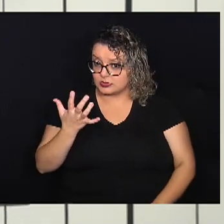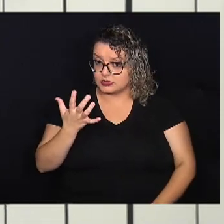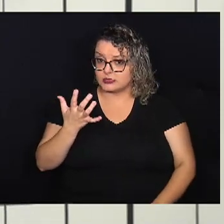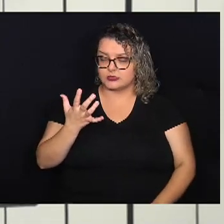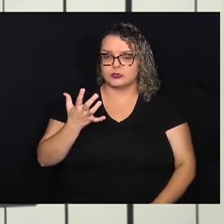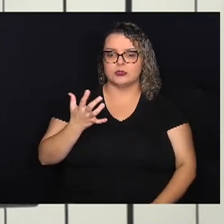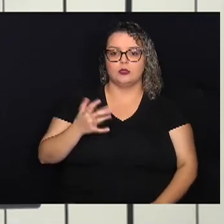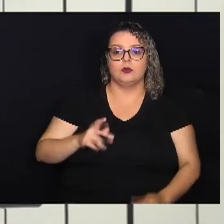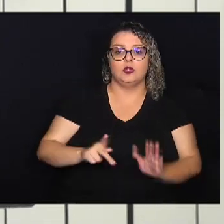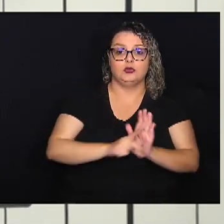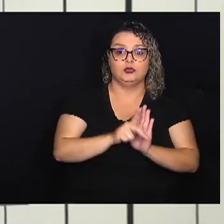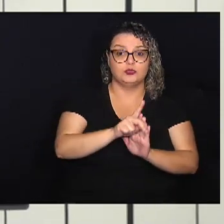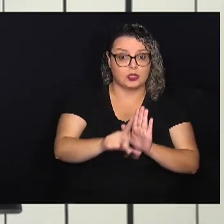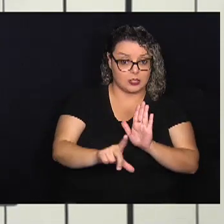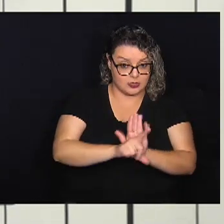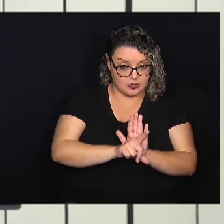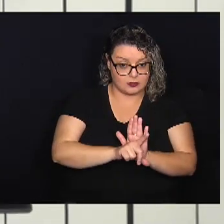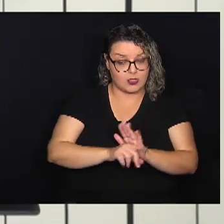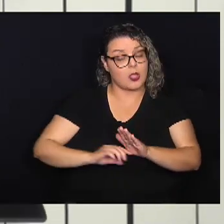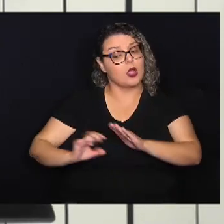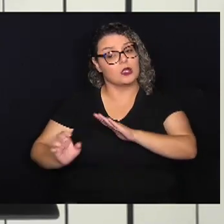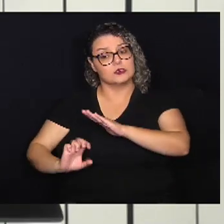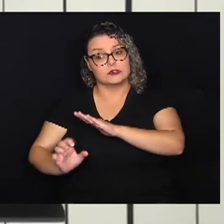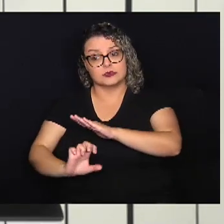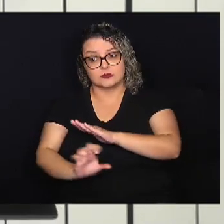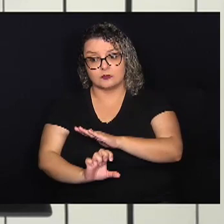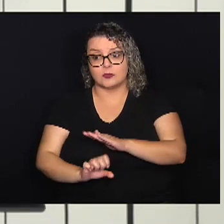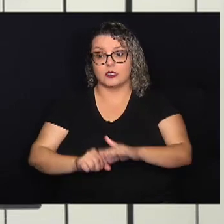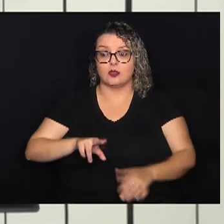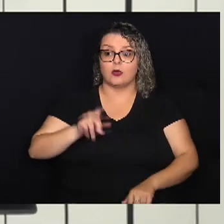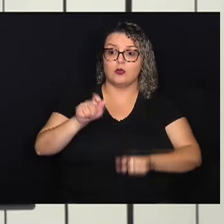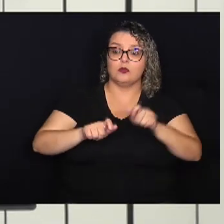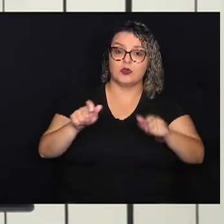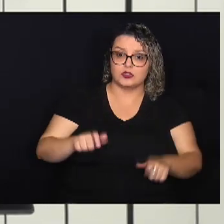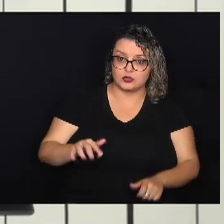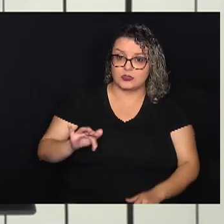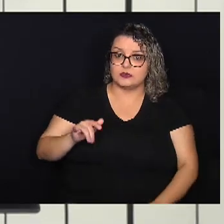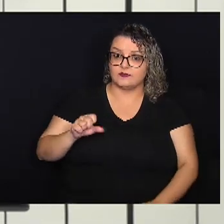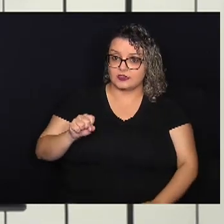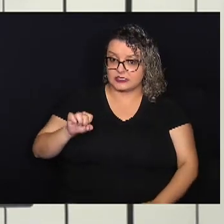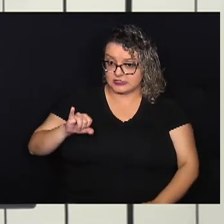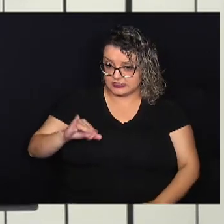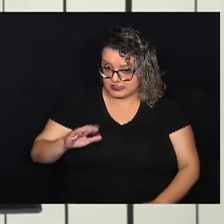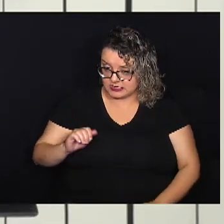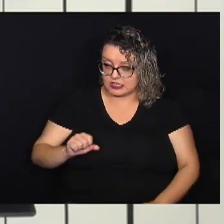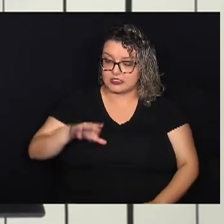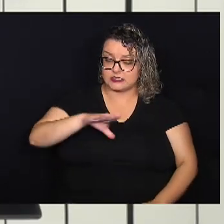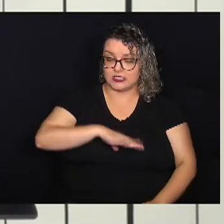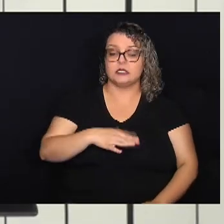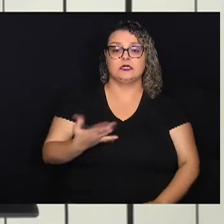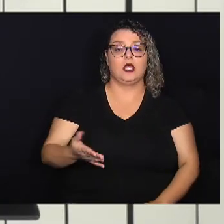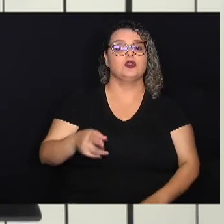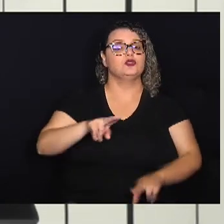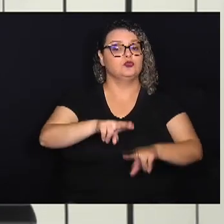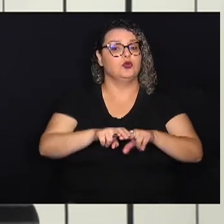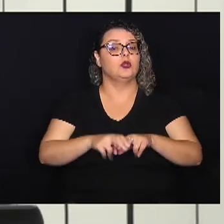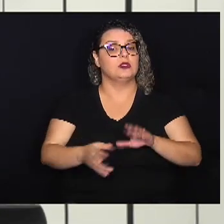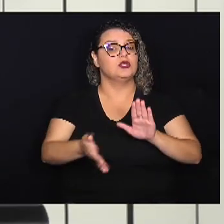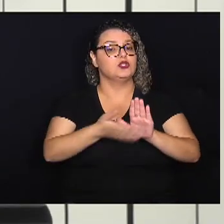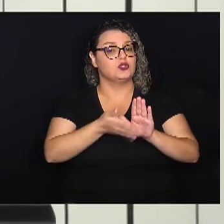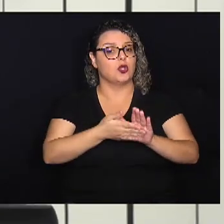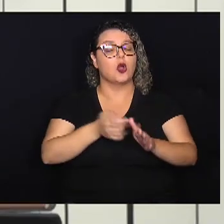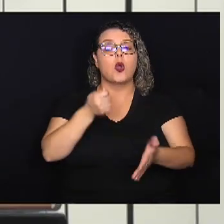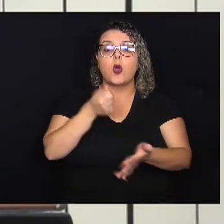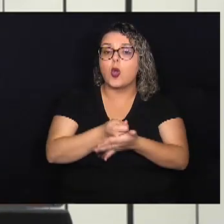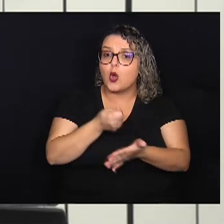do Legislativo às empresas ou pessoas físicas aqui do município. Por isso, a proposta